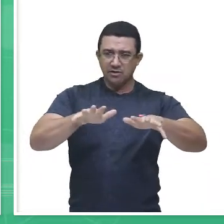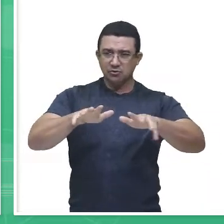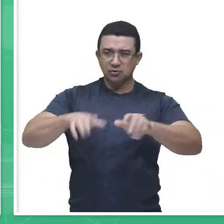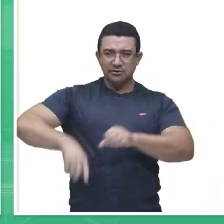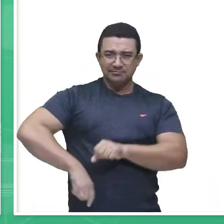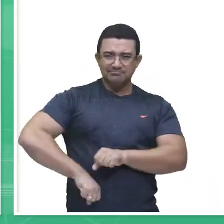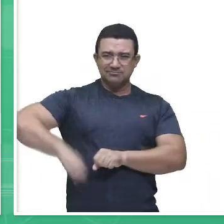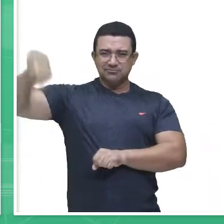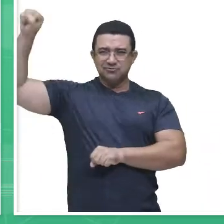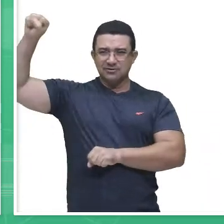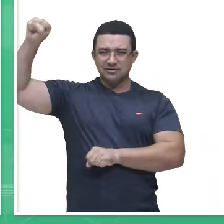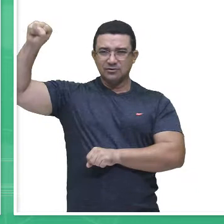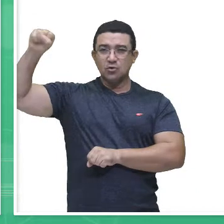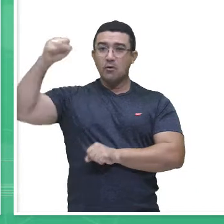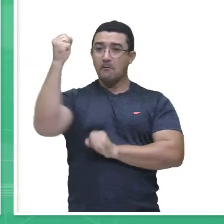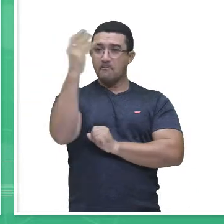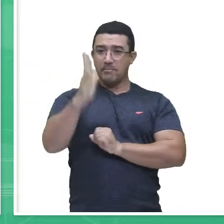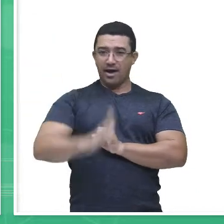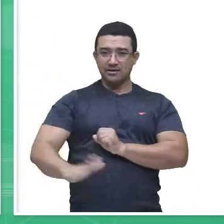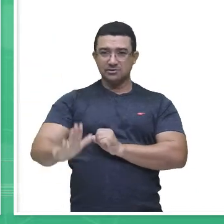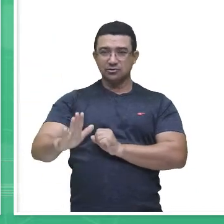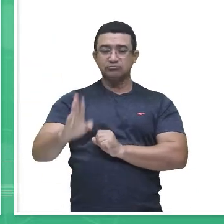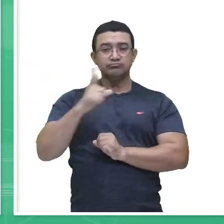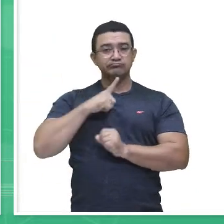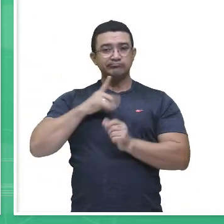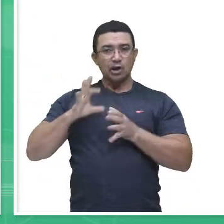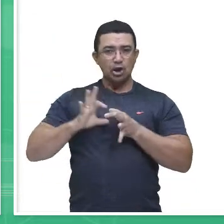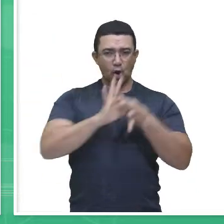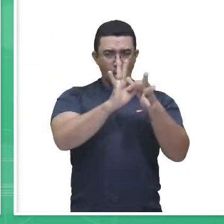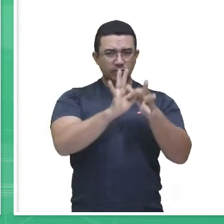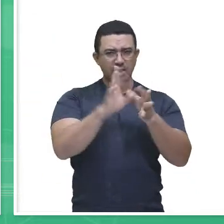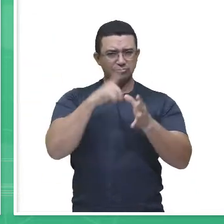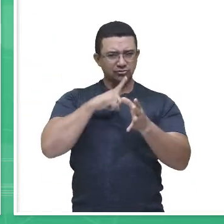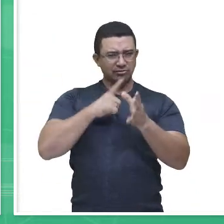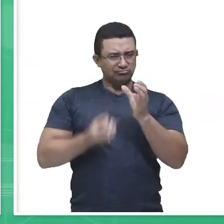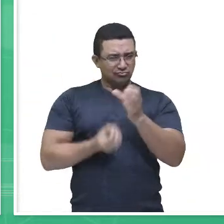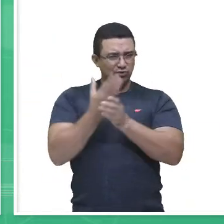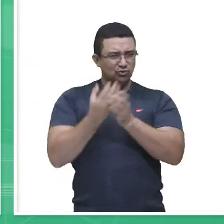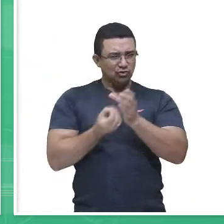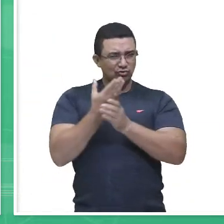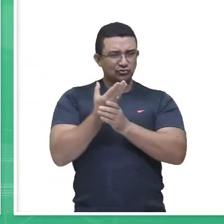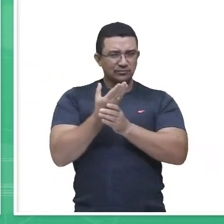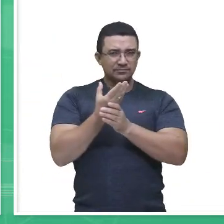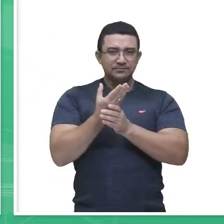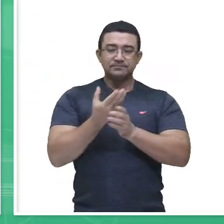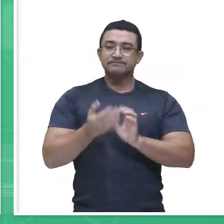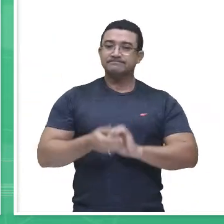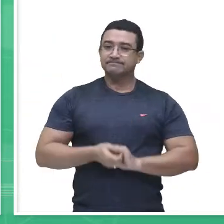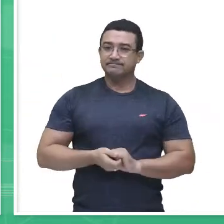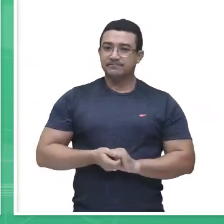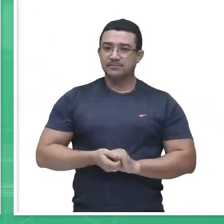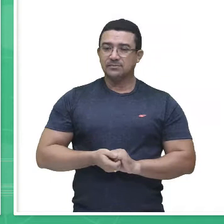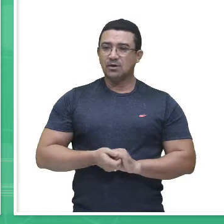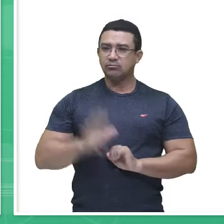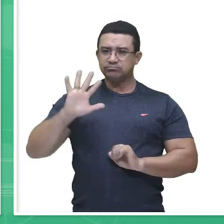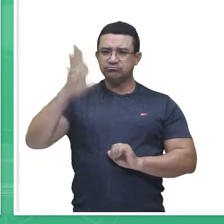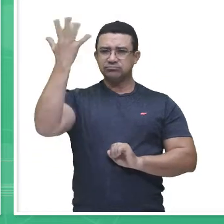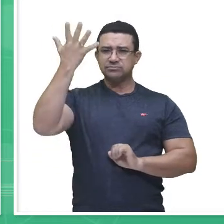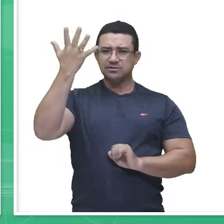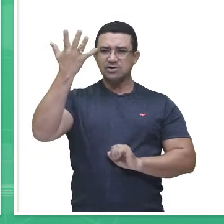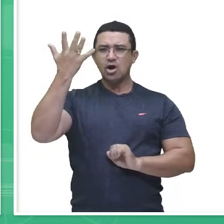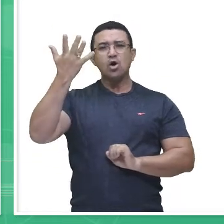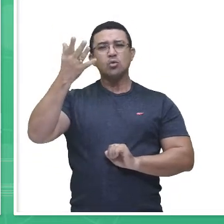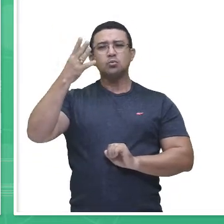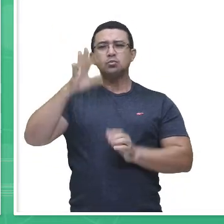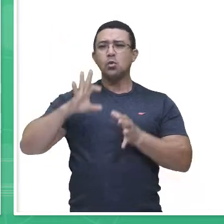Brasil. Então nós vamos ter que contexto, né, de acontecimento, ou seja, o contexto histórico,